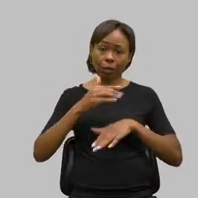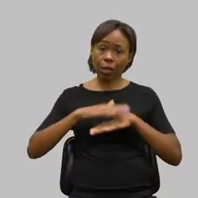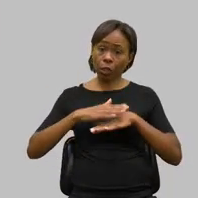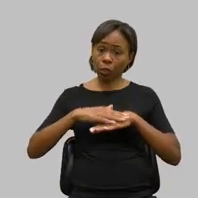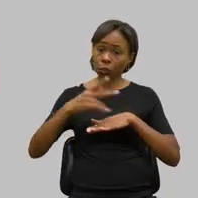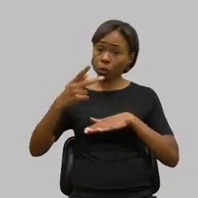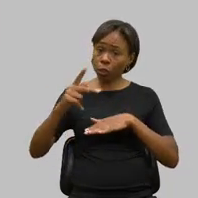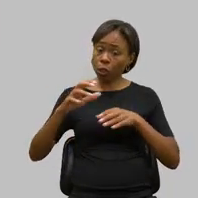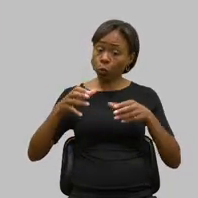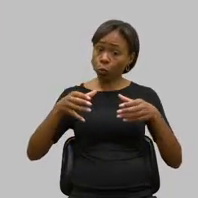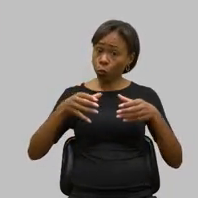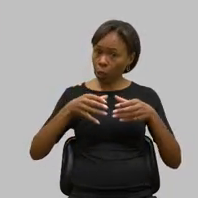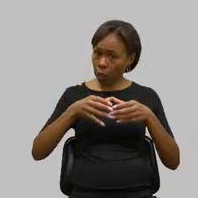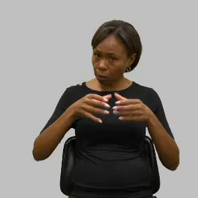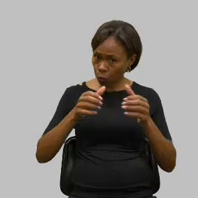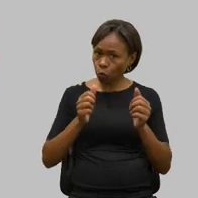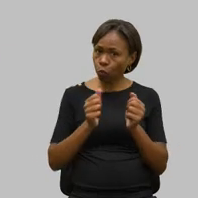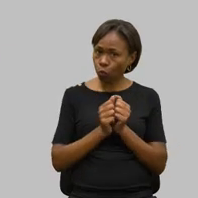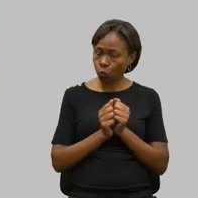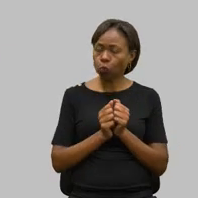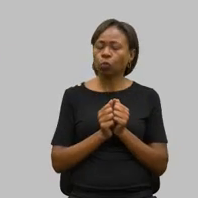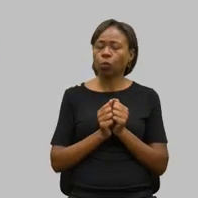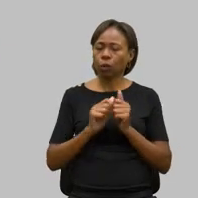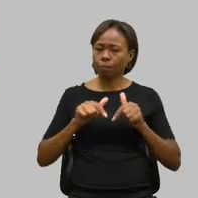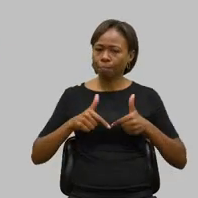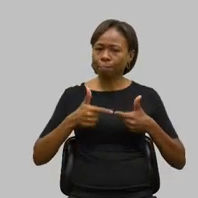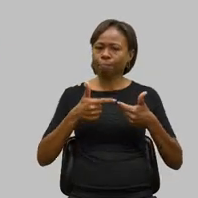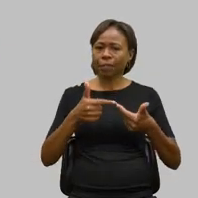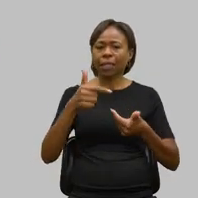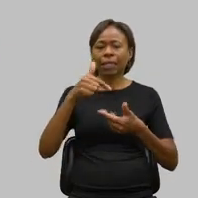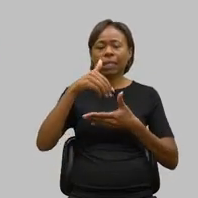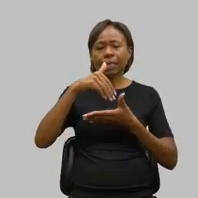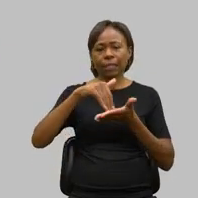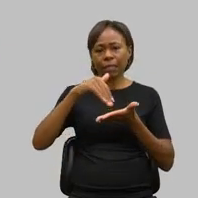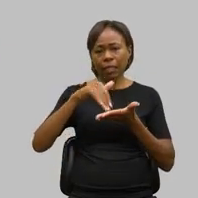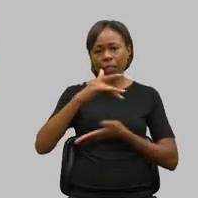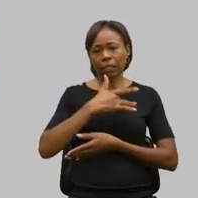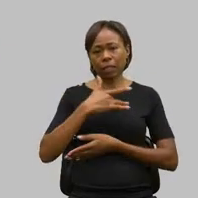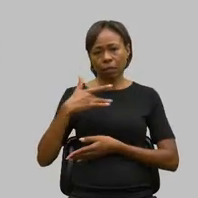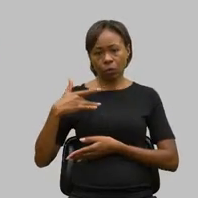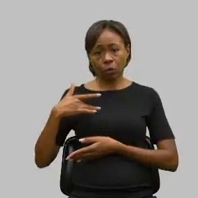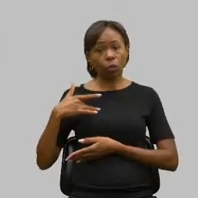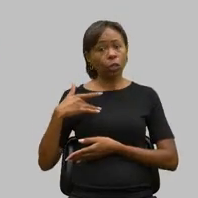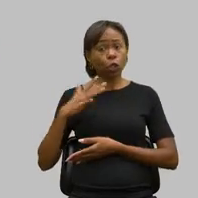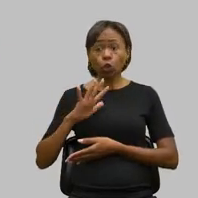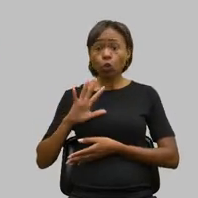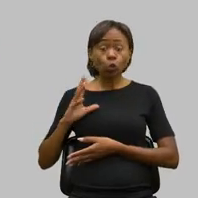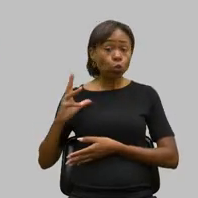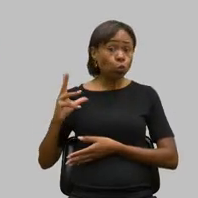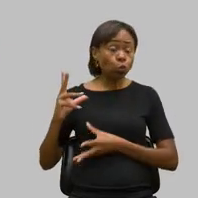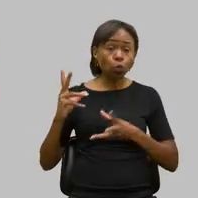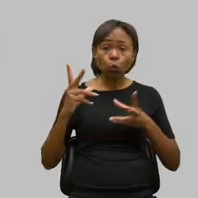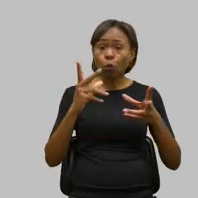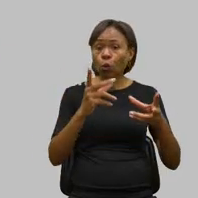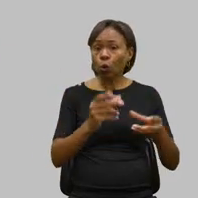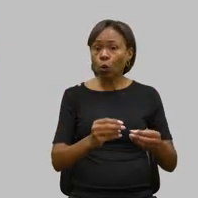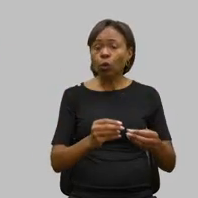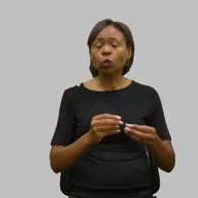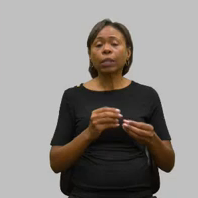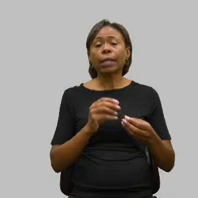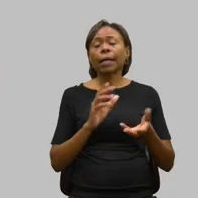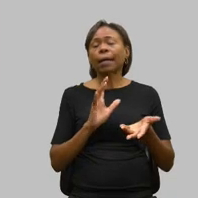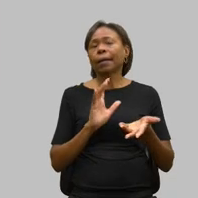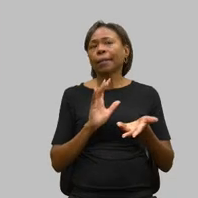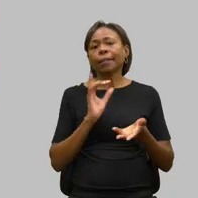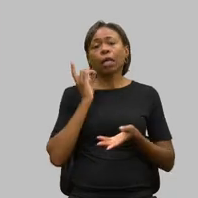sua equipe, realiza frente à Secretaria de Estado de Saúde. E foi unânime, porque tanto deputados da base, deputados de